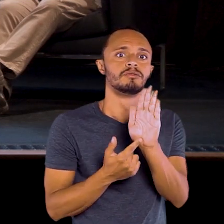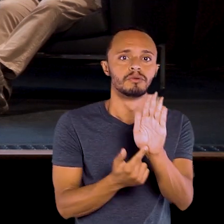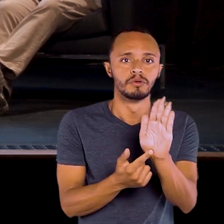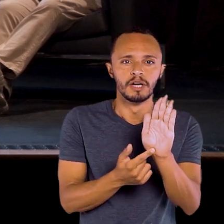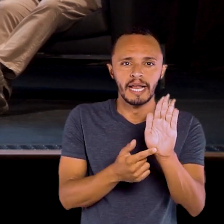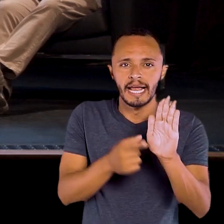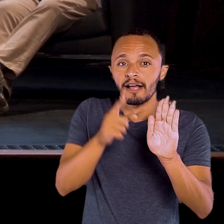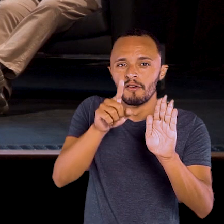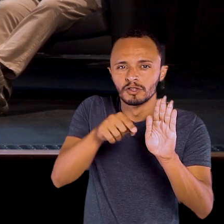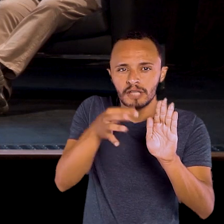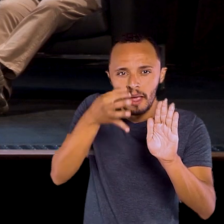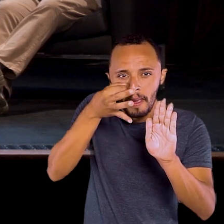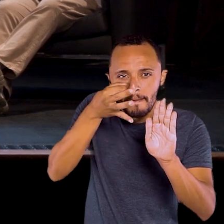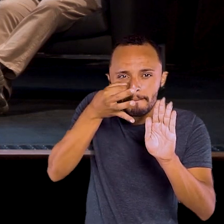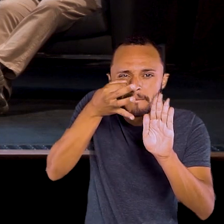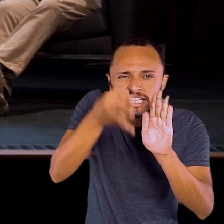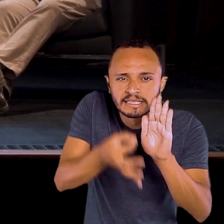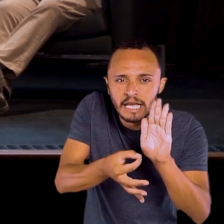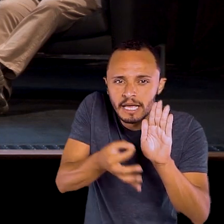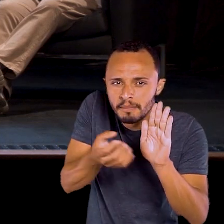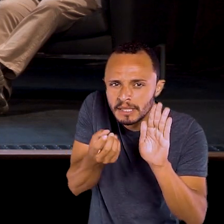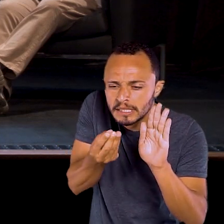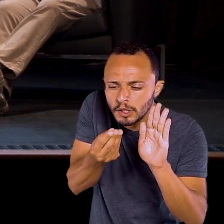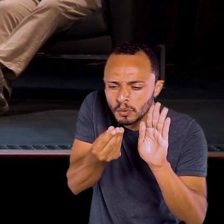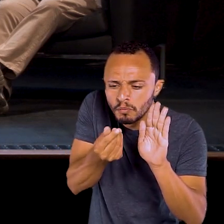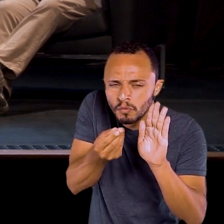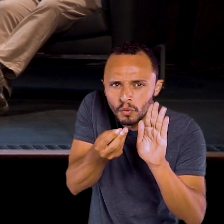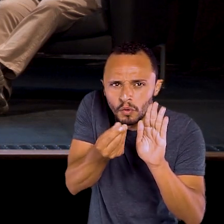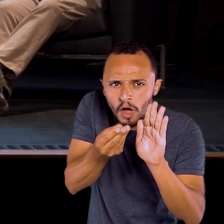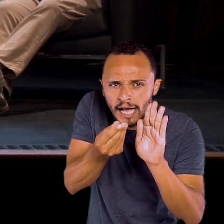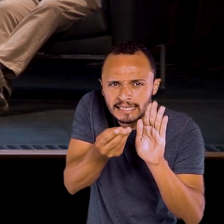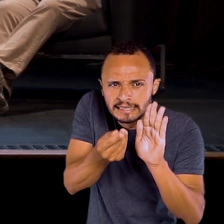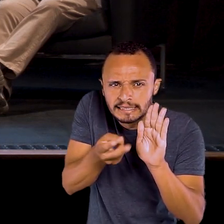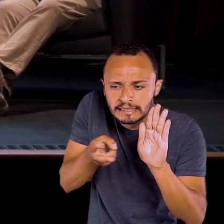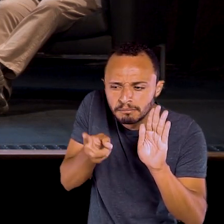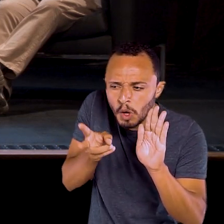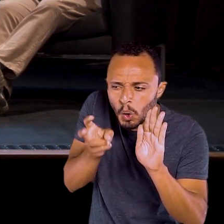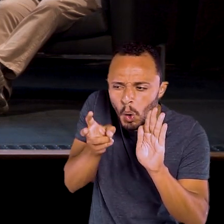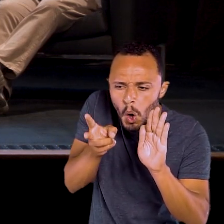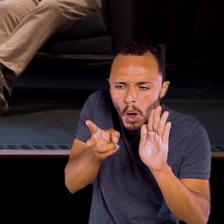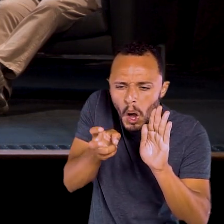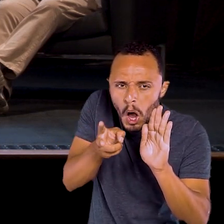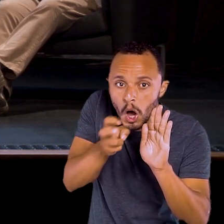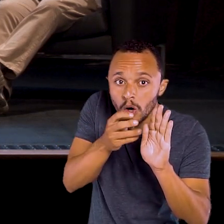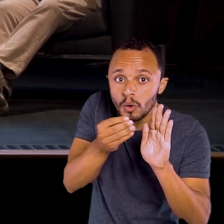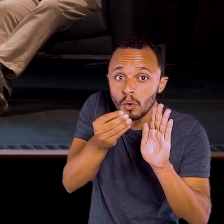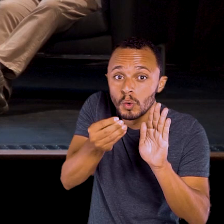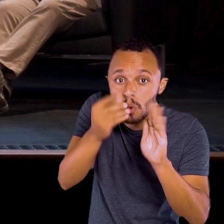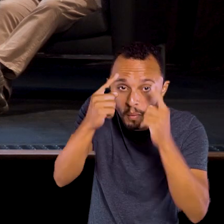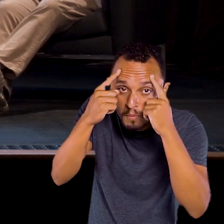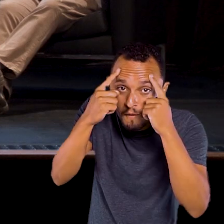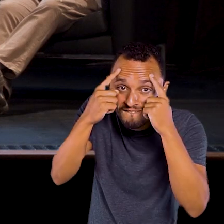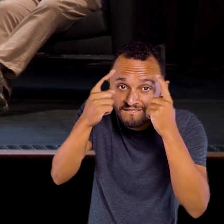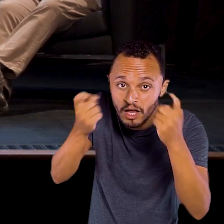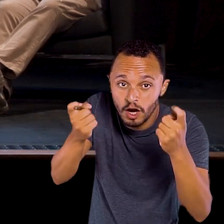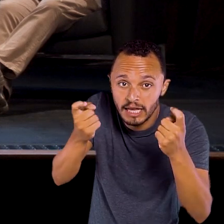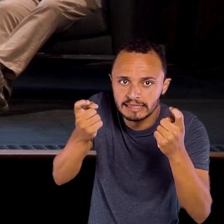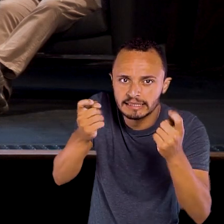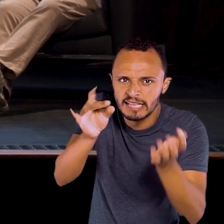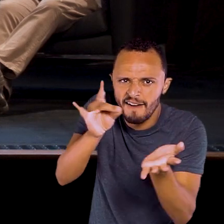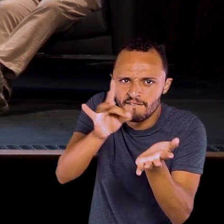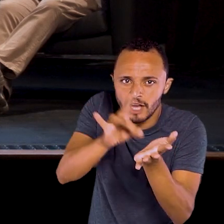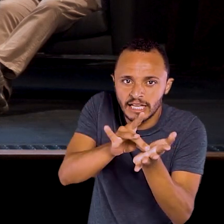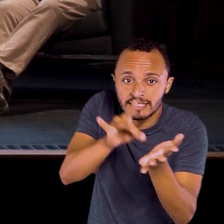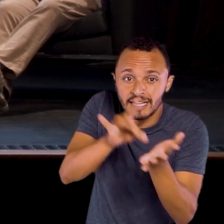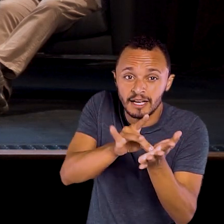seus casos também, né, pesados e clássicos, né, se a gente pode dizer assim, mas tem também